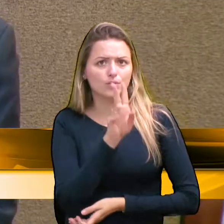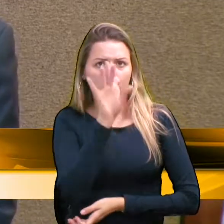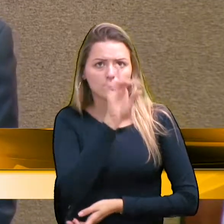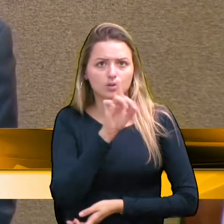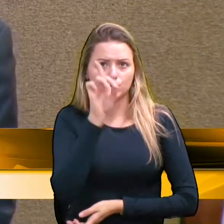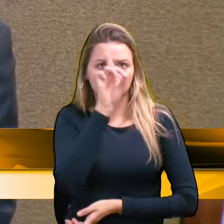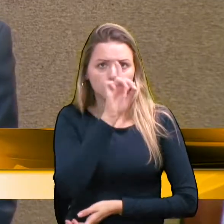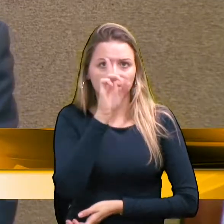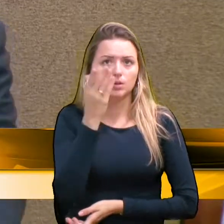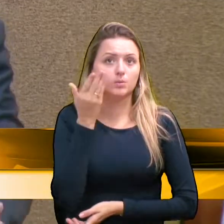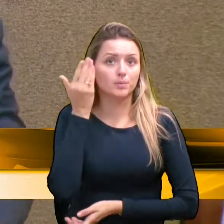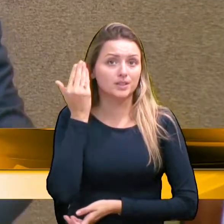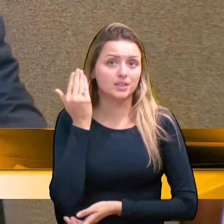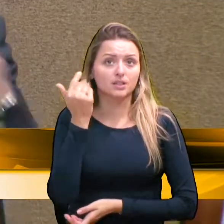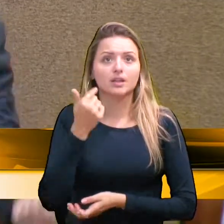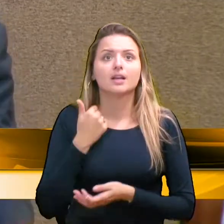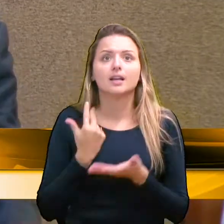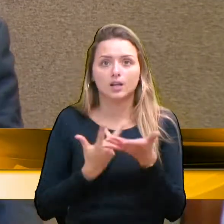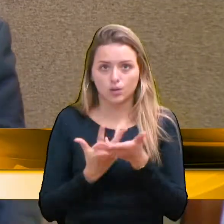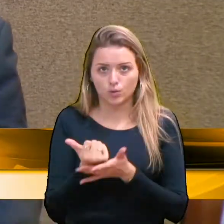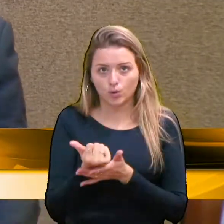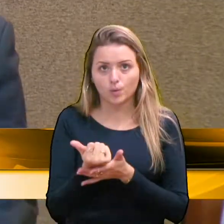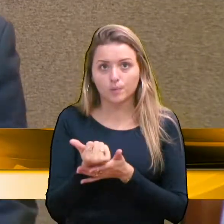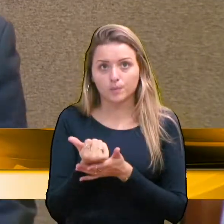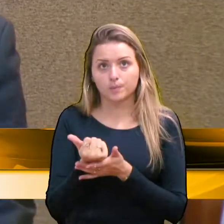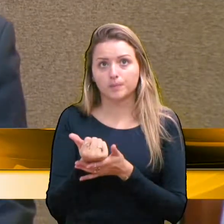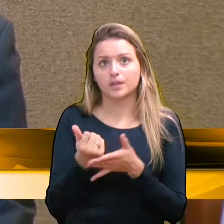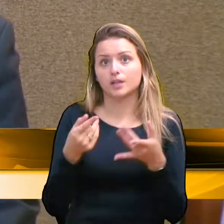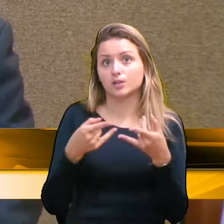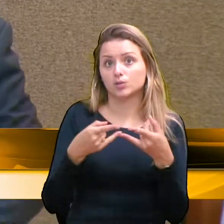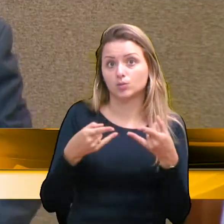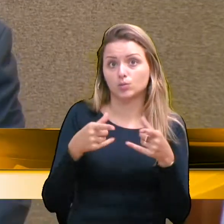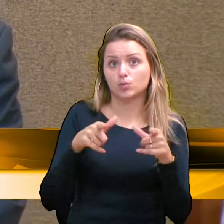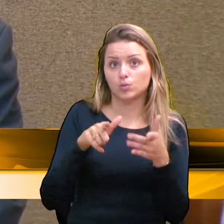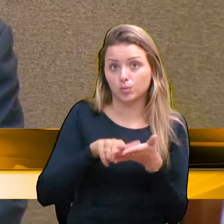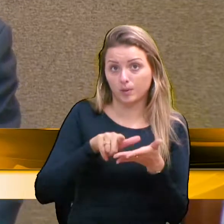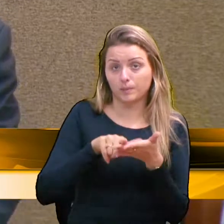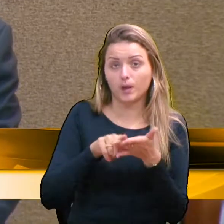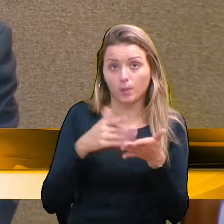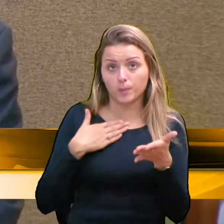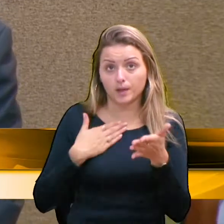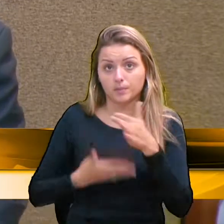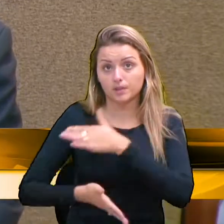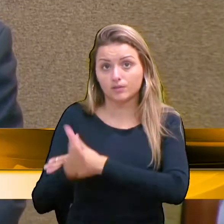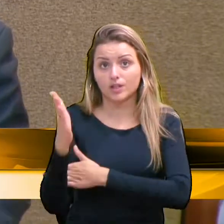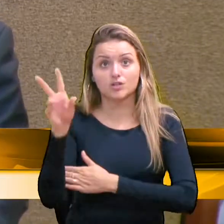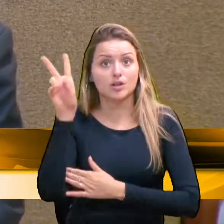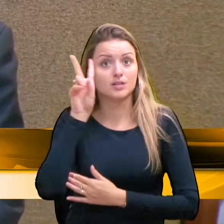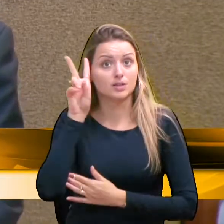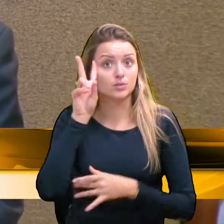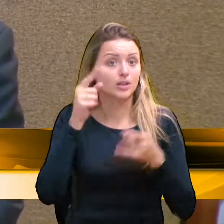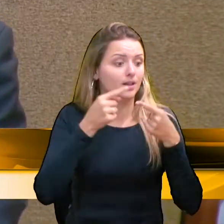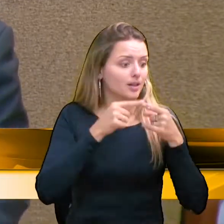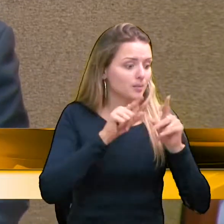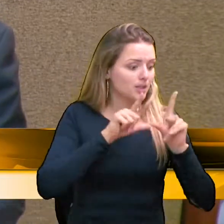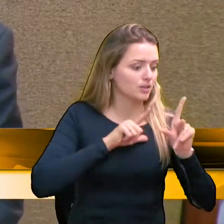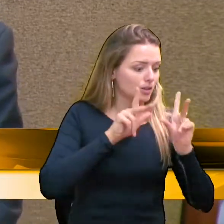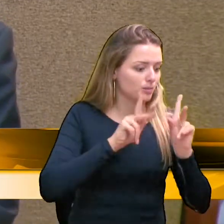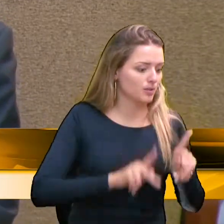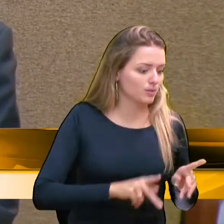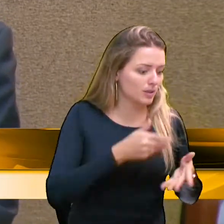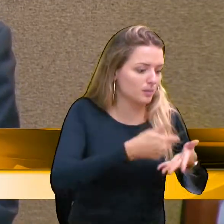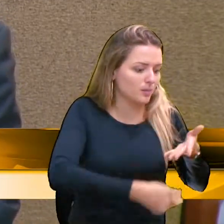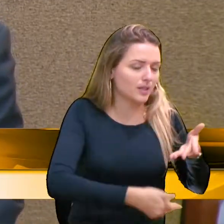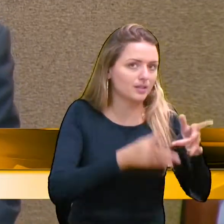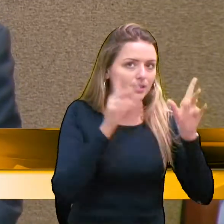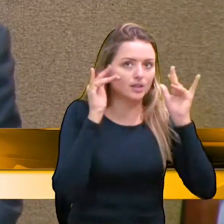naquele momento. Eu estava comprando para segunda-feira a minha passagem, mas naquele momento tinham pessoas que estavam perdendo